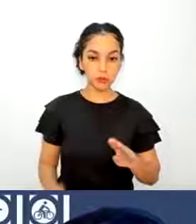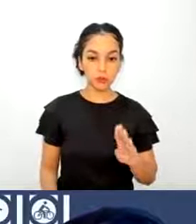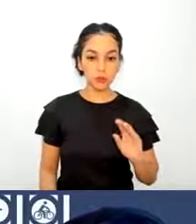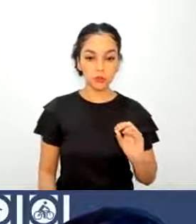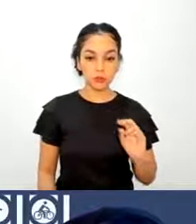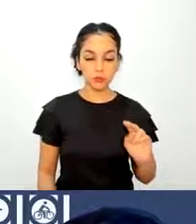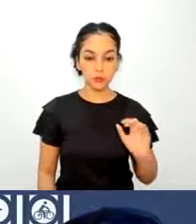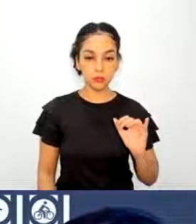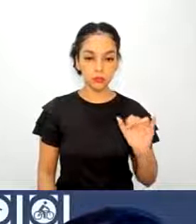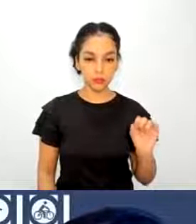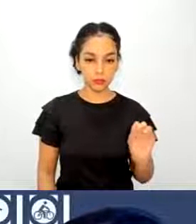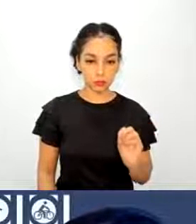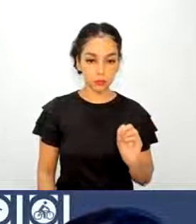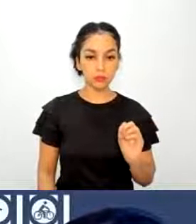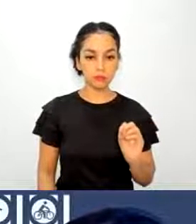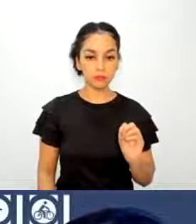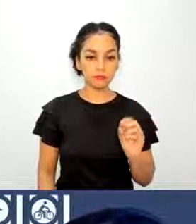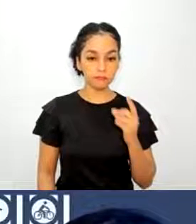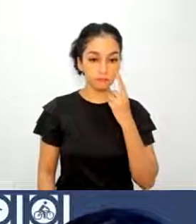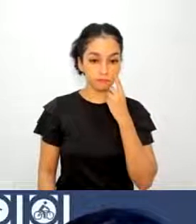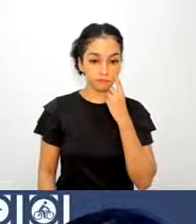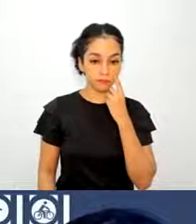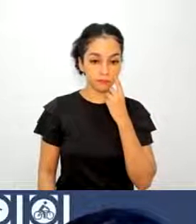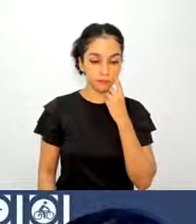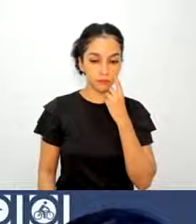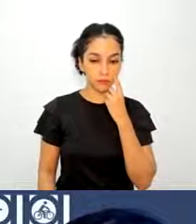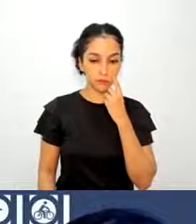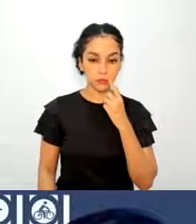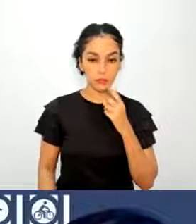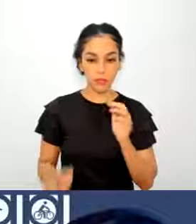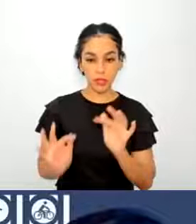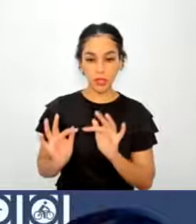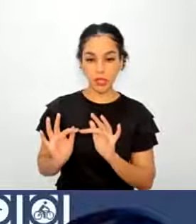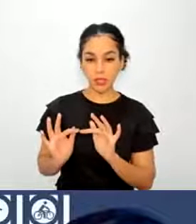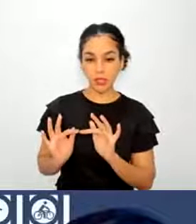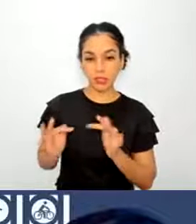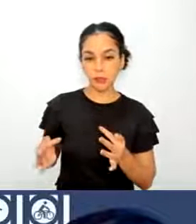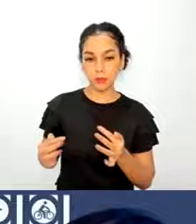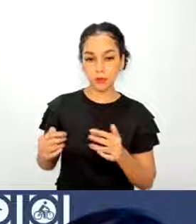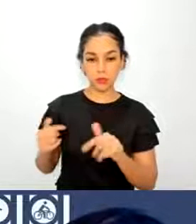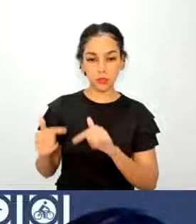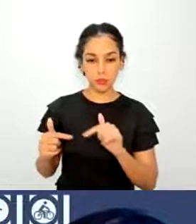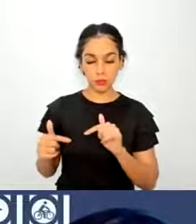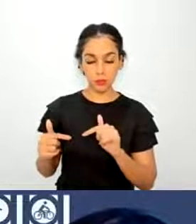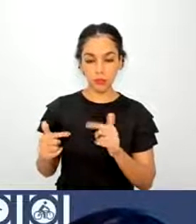elas previam na simples ação de